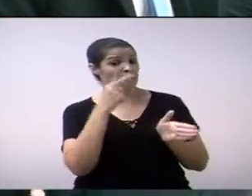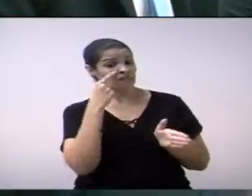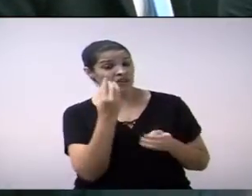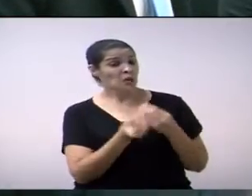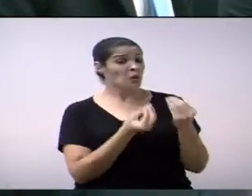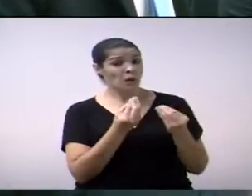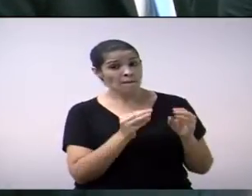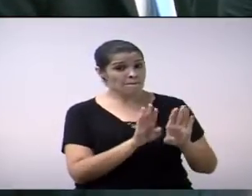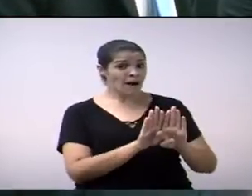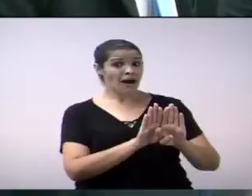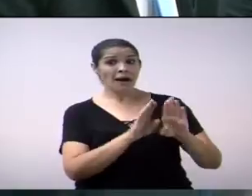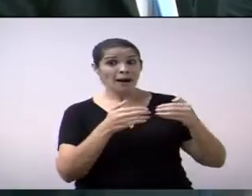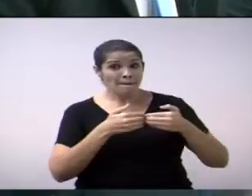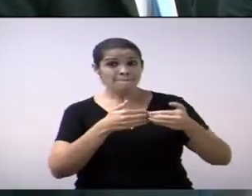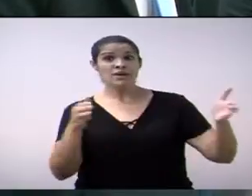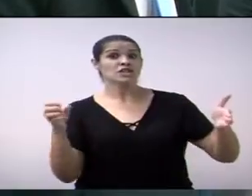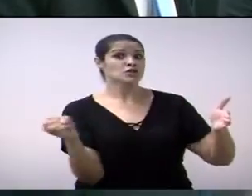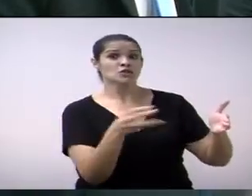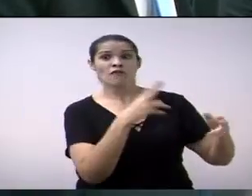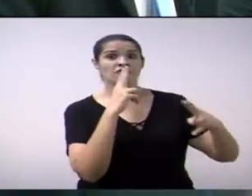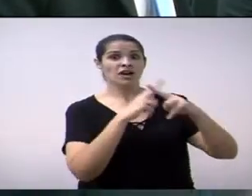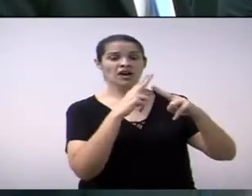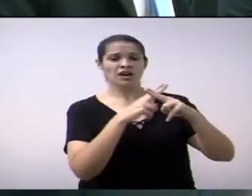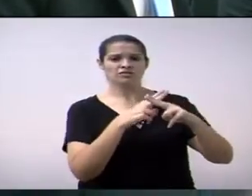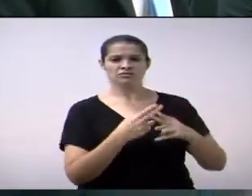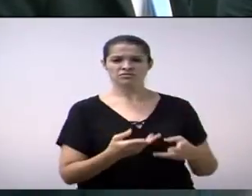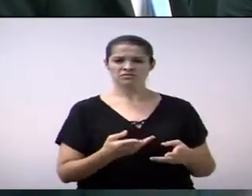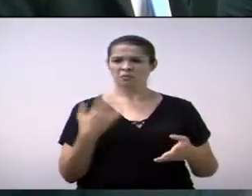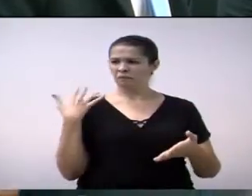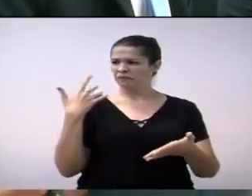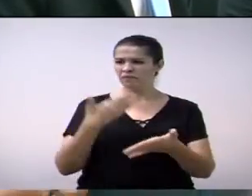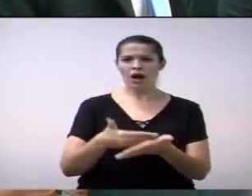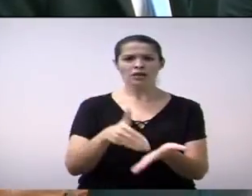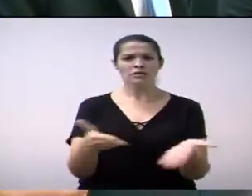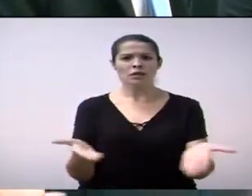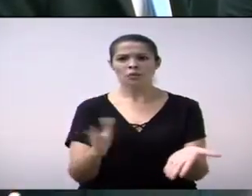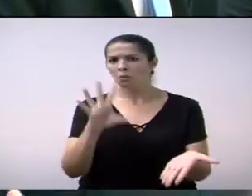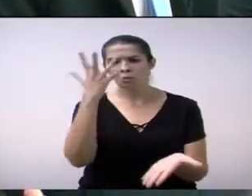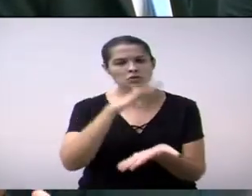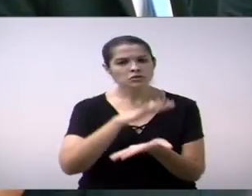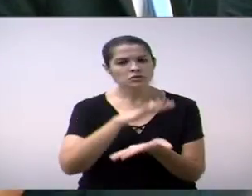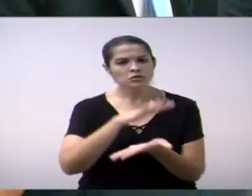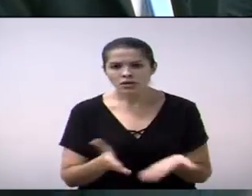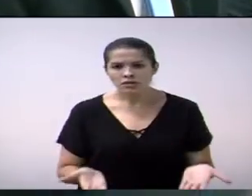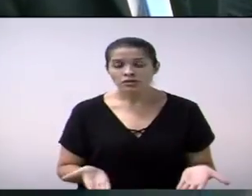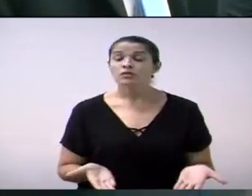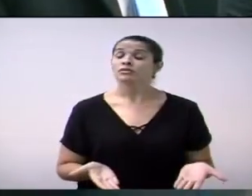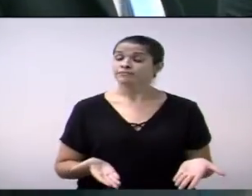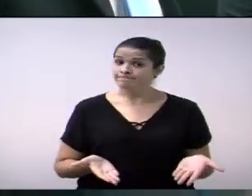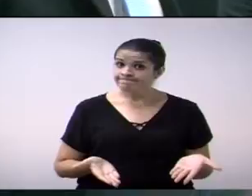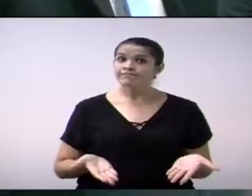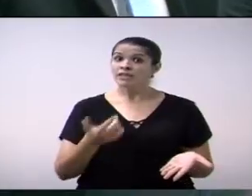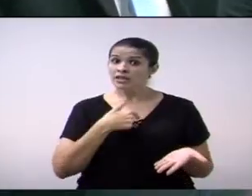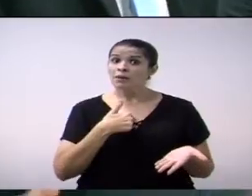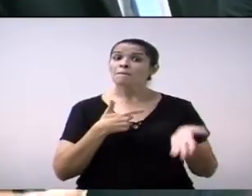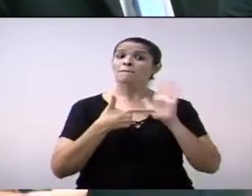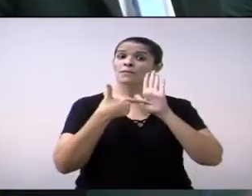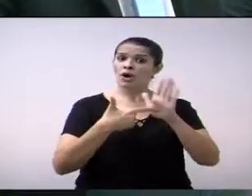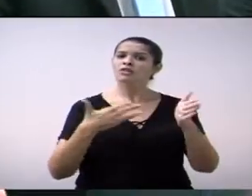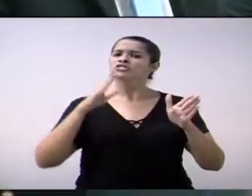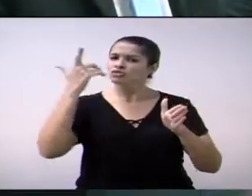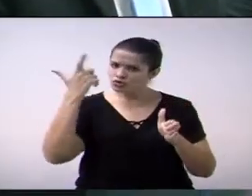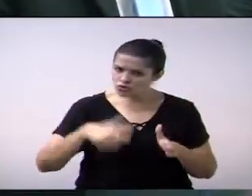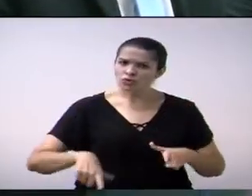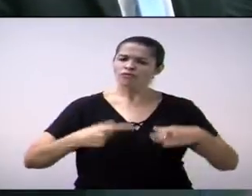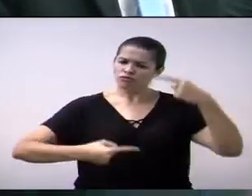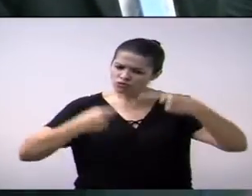agência daquele lado da cidade, mas, infelizmente, nada acontece. Então, trago também, novamente, esses assuntos em discussão para